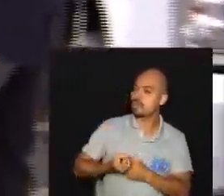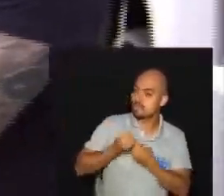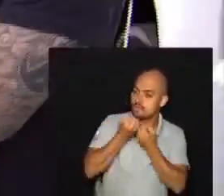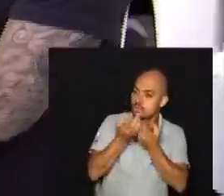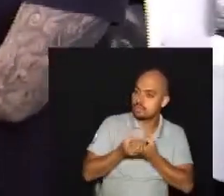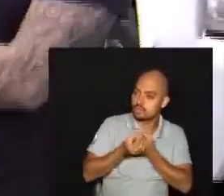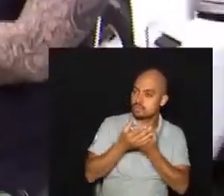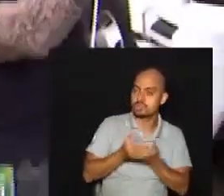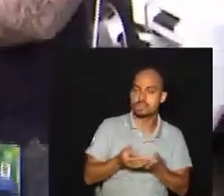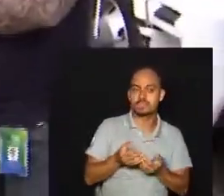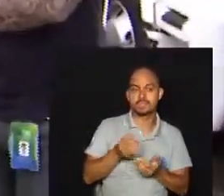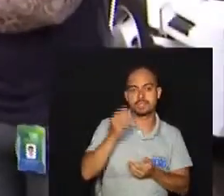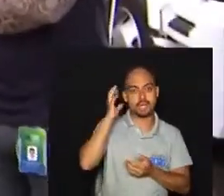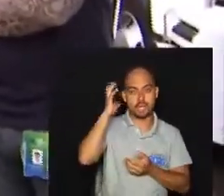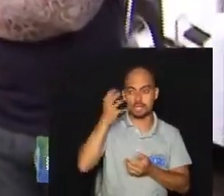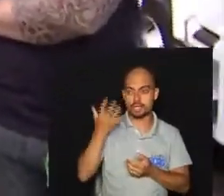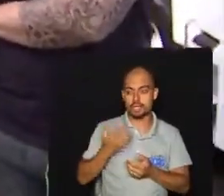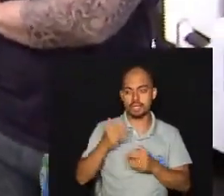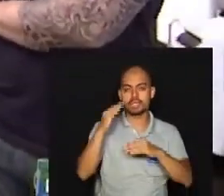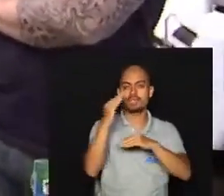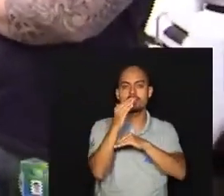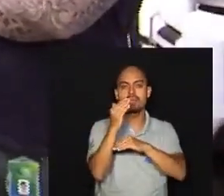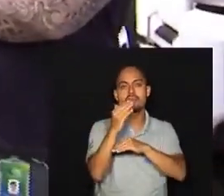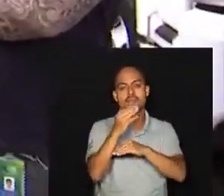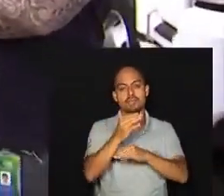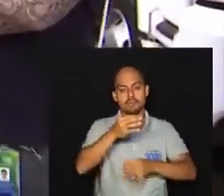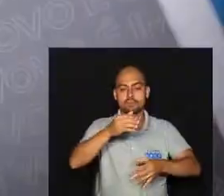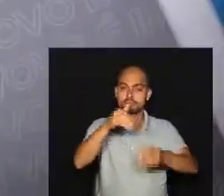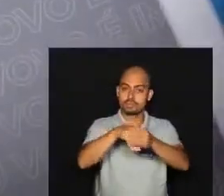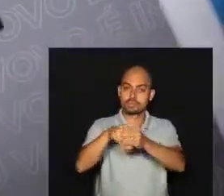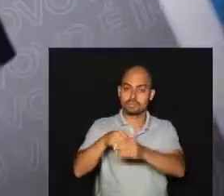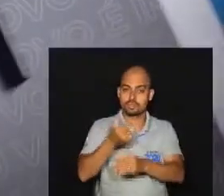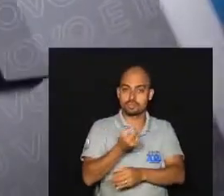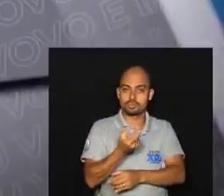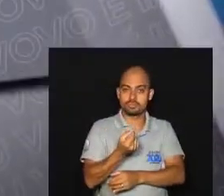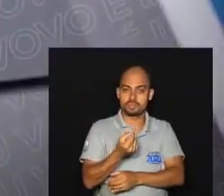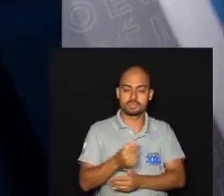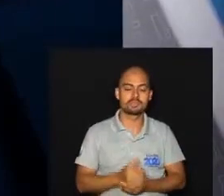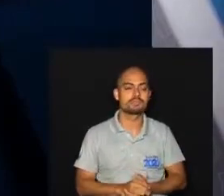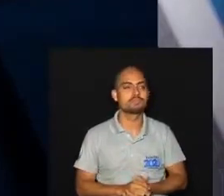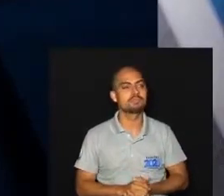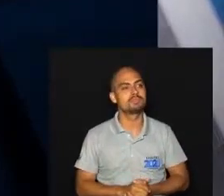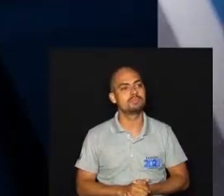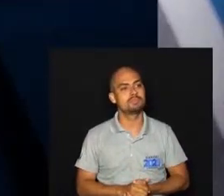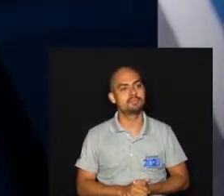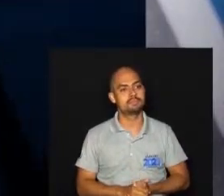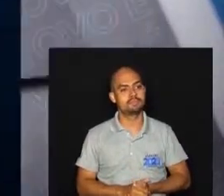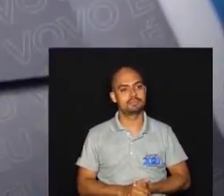informações. Andréia Marques, TV Câmara, eleições 2020.